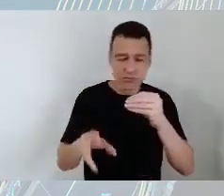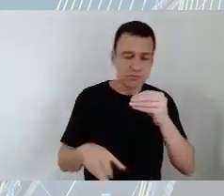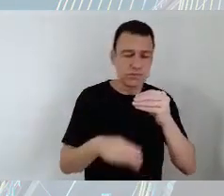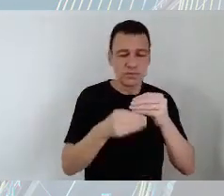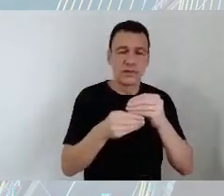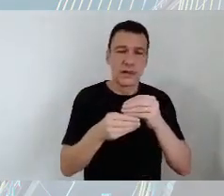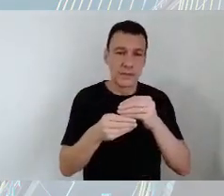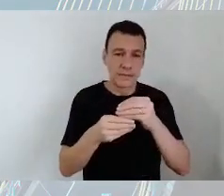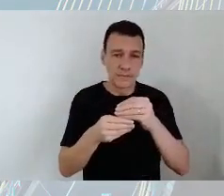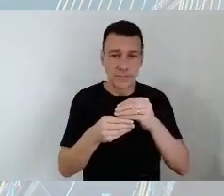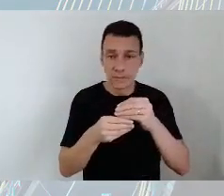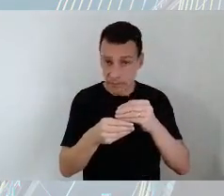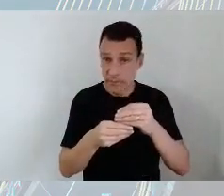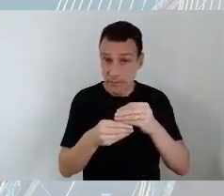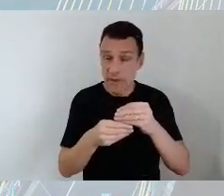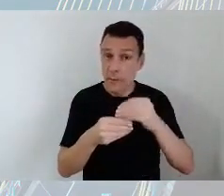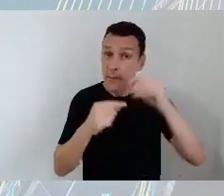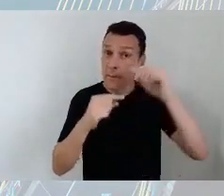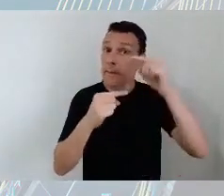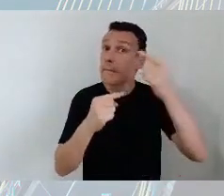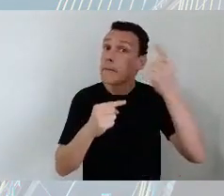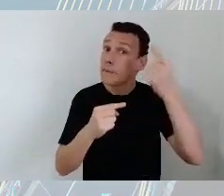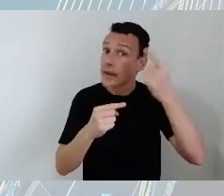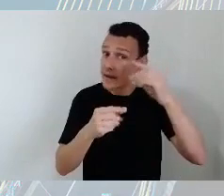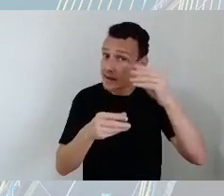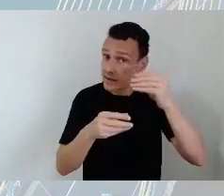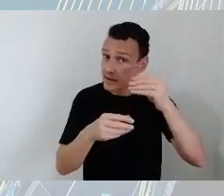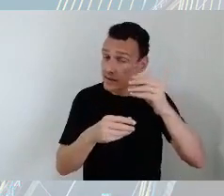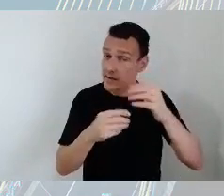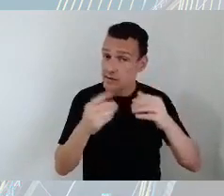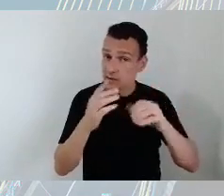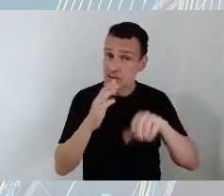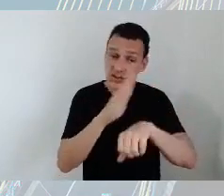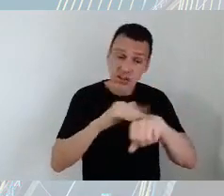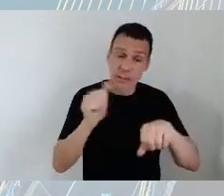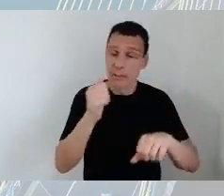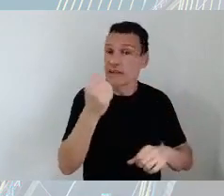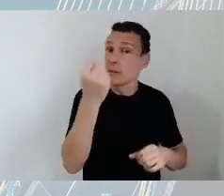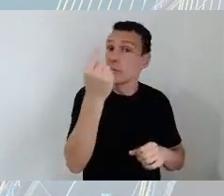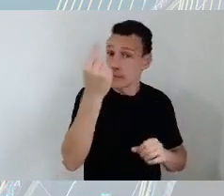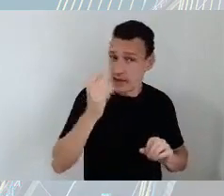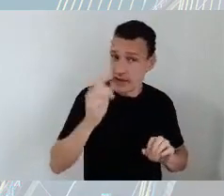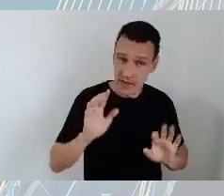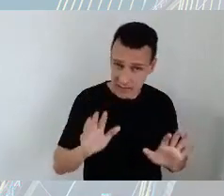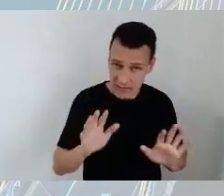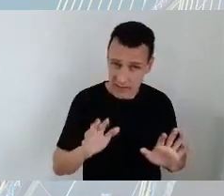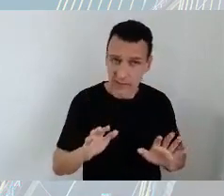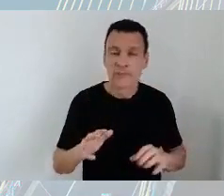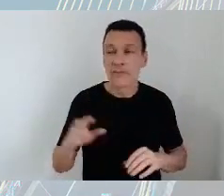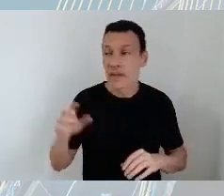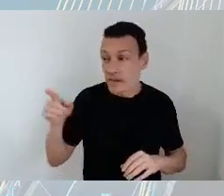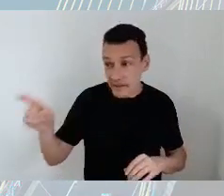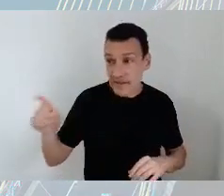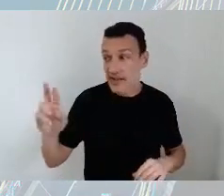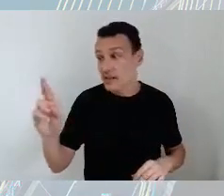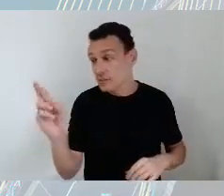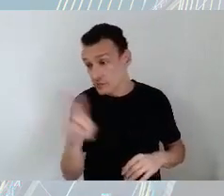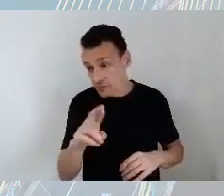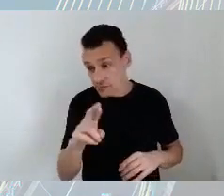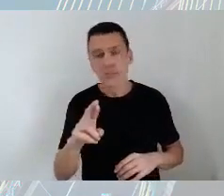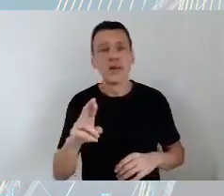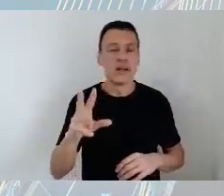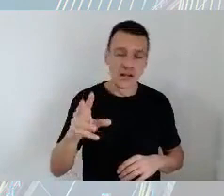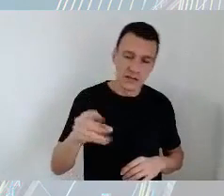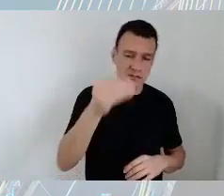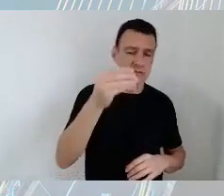Tá? Uma vez que eu fiz a primeira chamada que estava vazia, eu vou agregar a resposta do usuário nesse vetor, eu vou salvar em banco